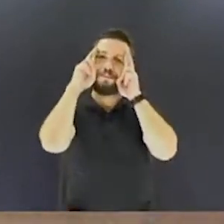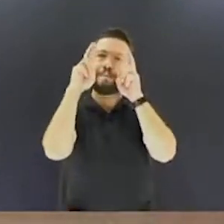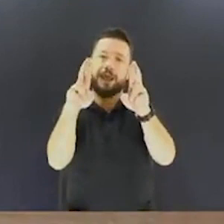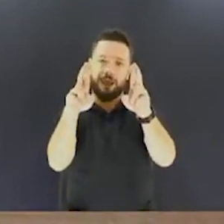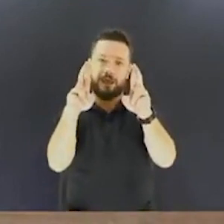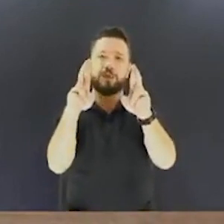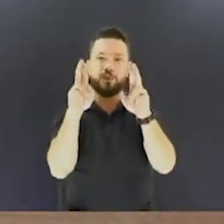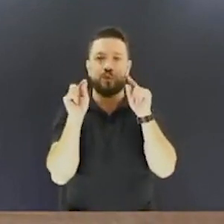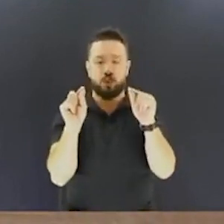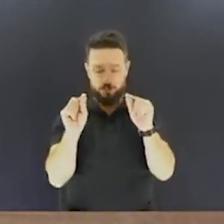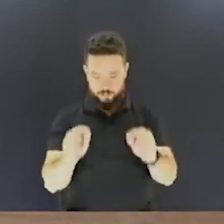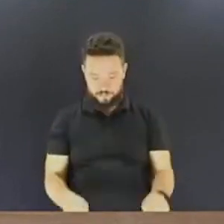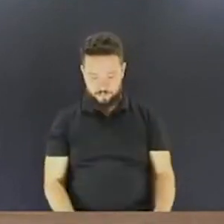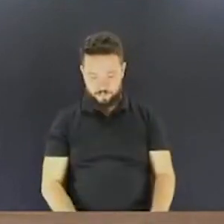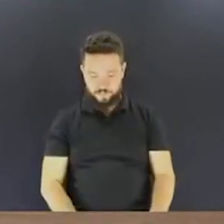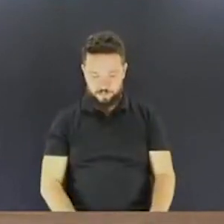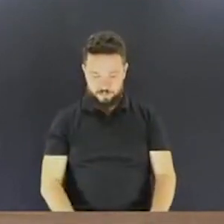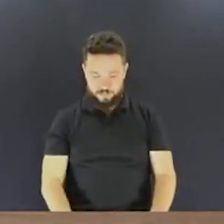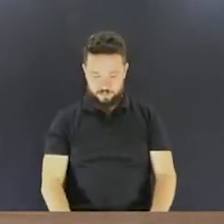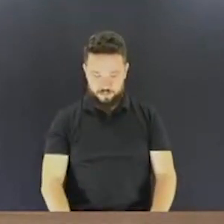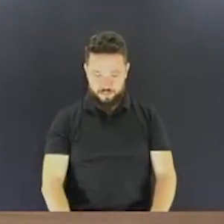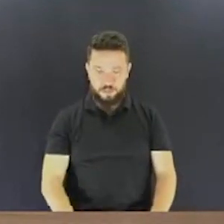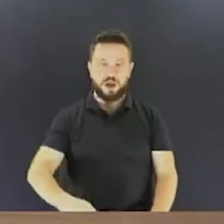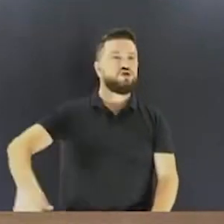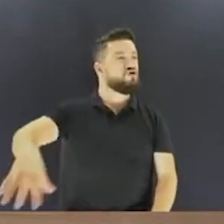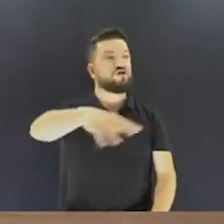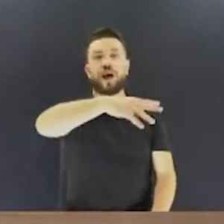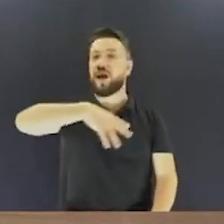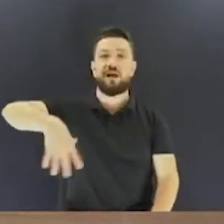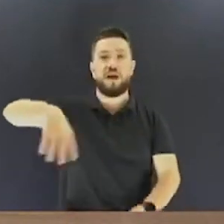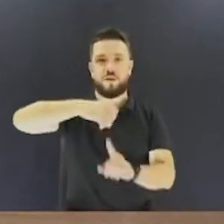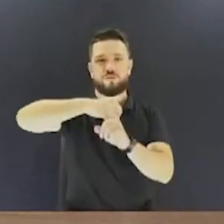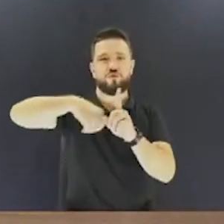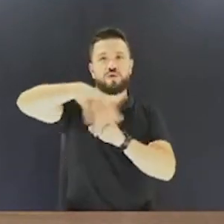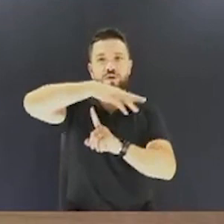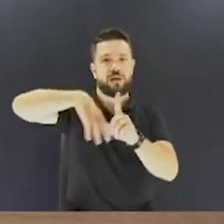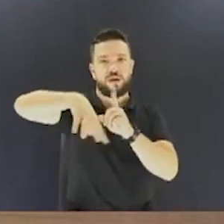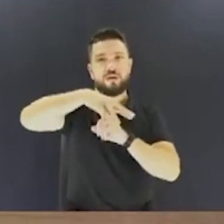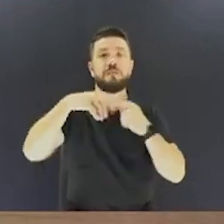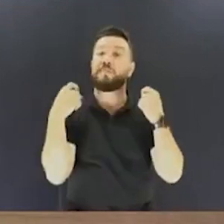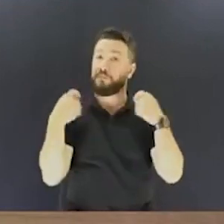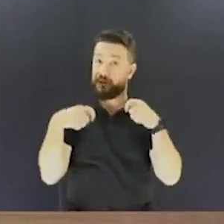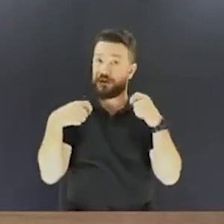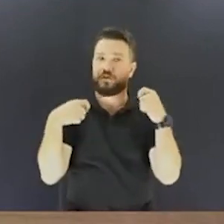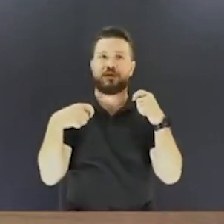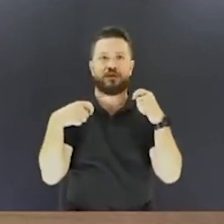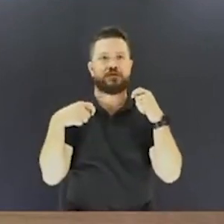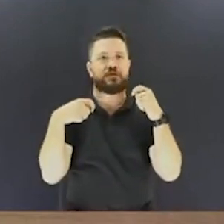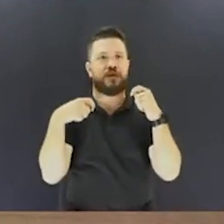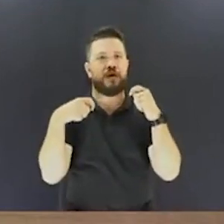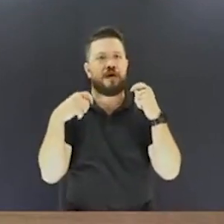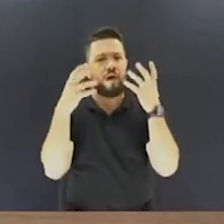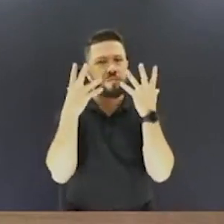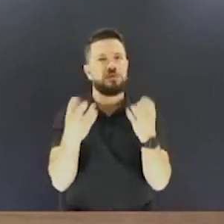representatividade. Todos os setores da cidade, da sociedade, querem ter uma representação dentro da Câmara Municipal, e